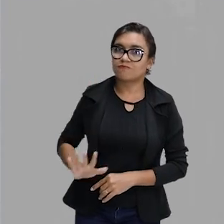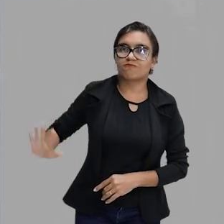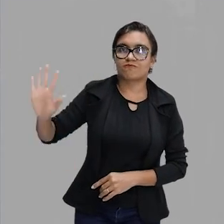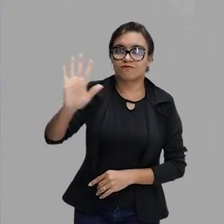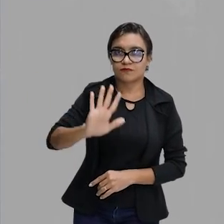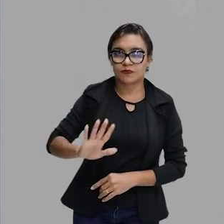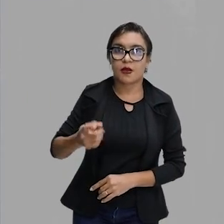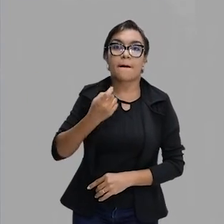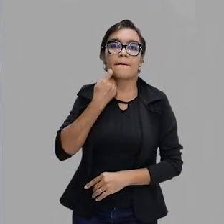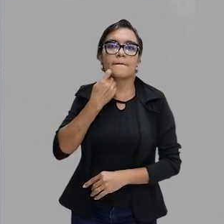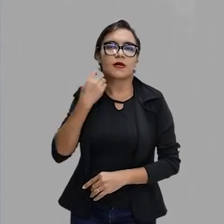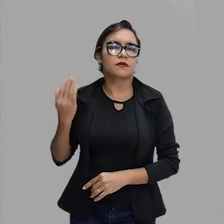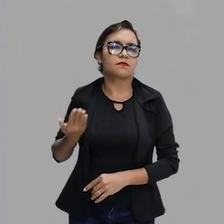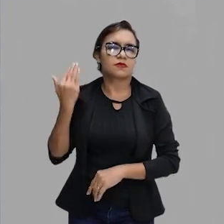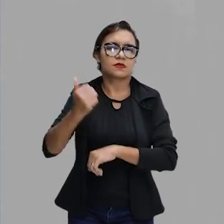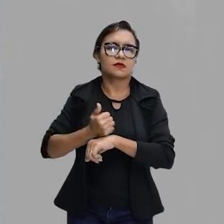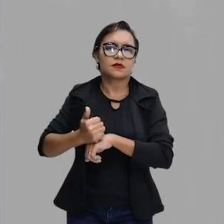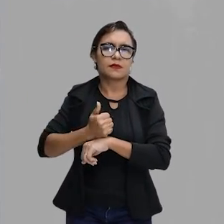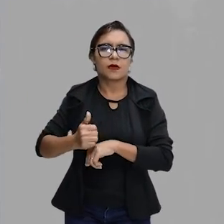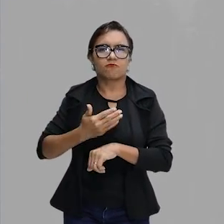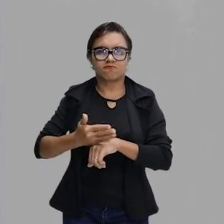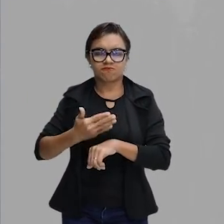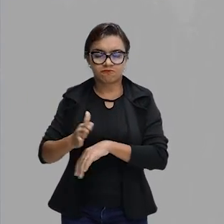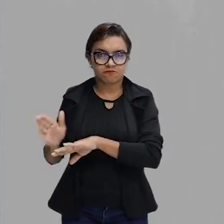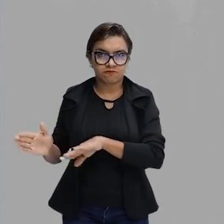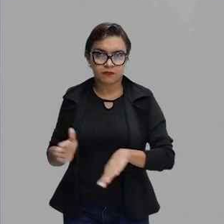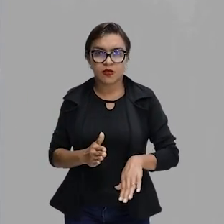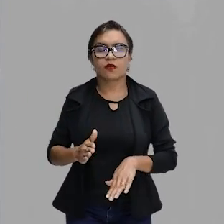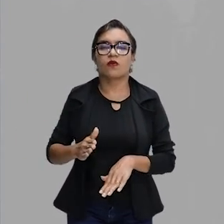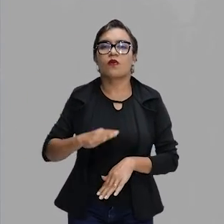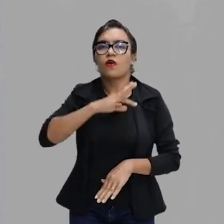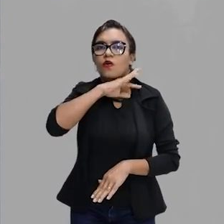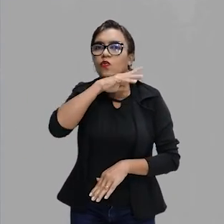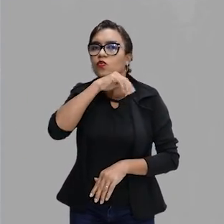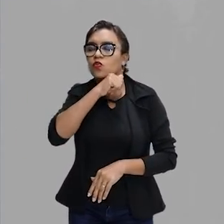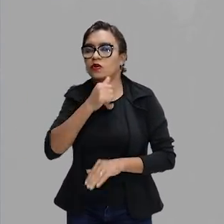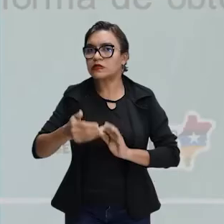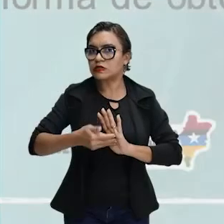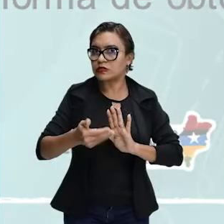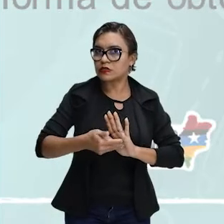principal atividade. Tá? Então, o extrativismo animal se desenvolve na caça e na